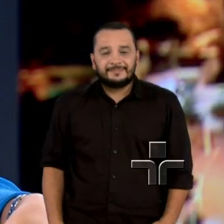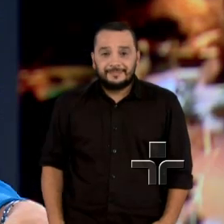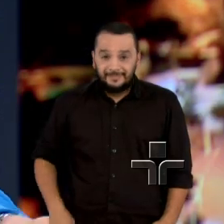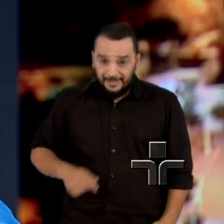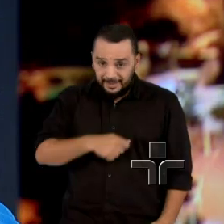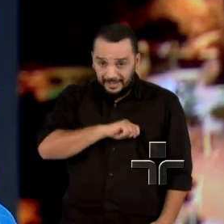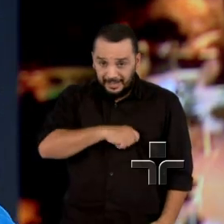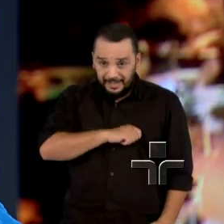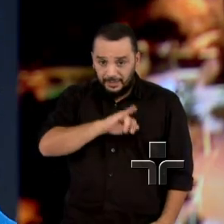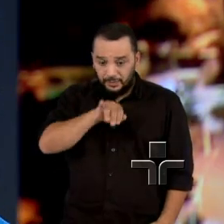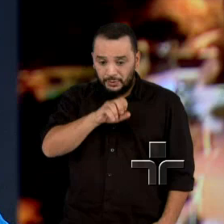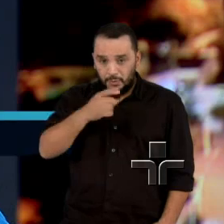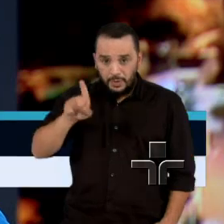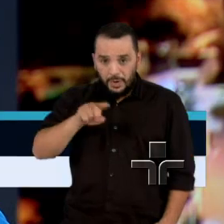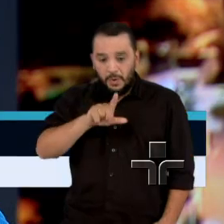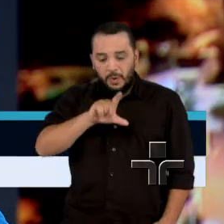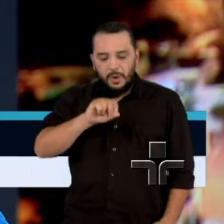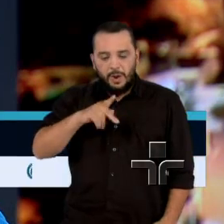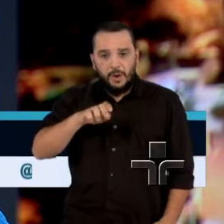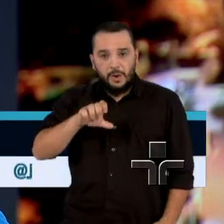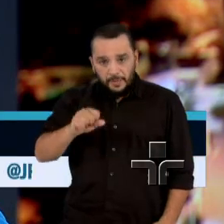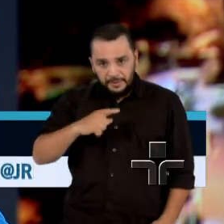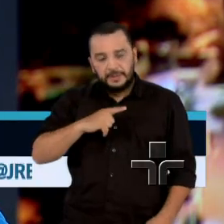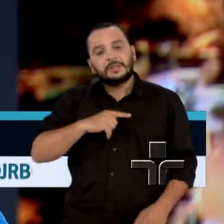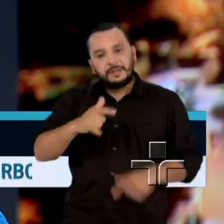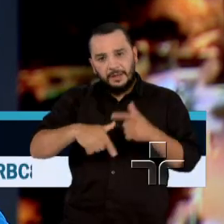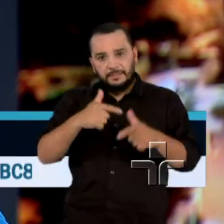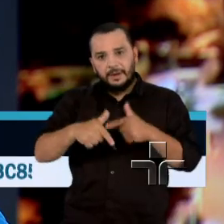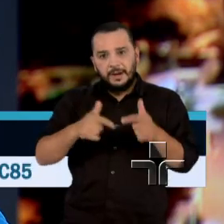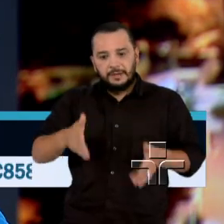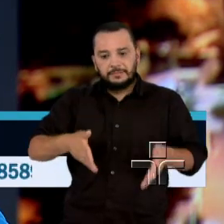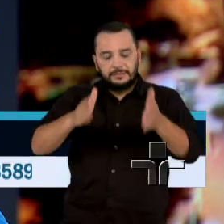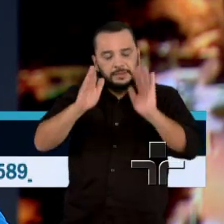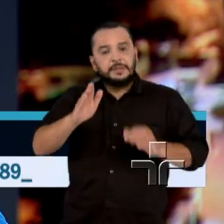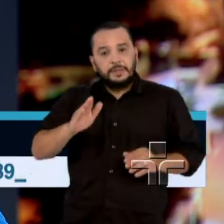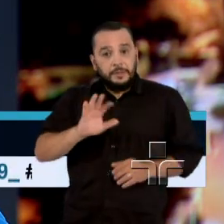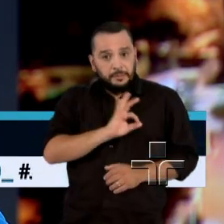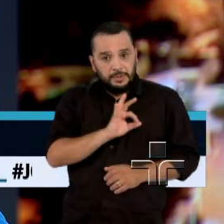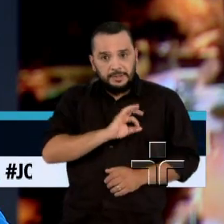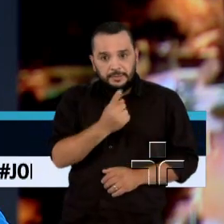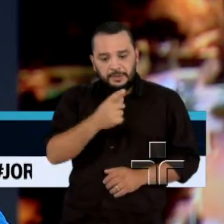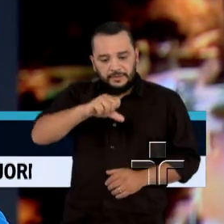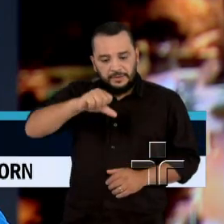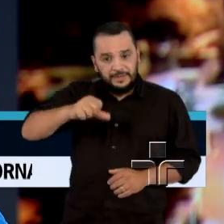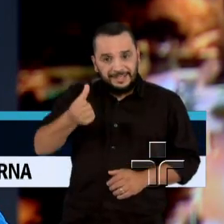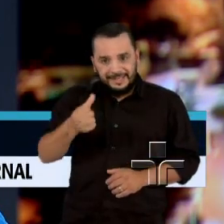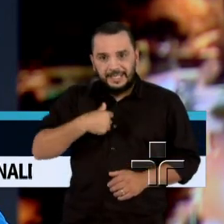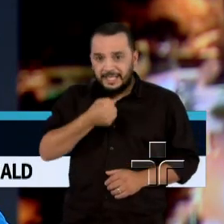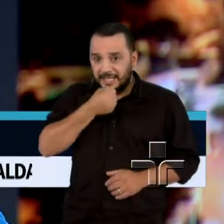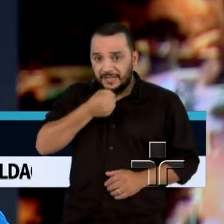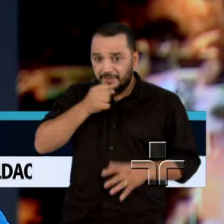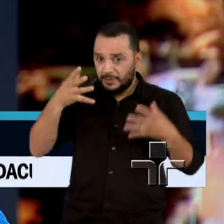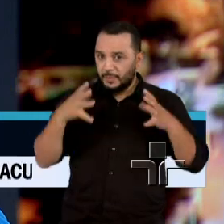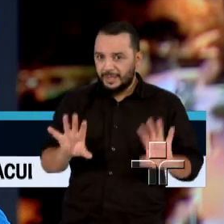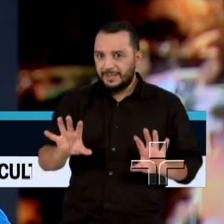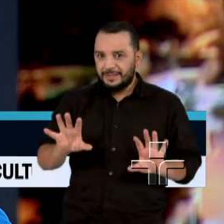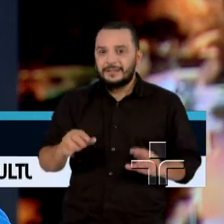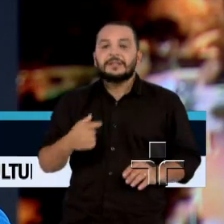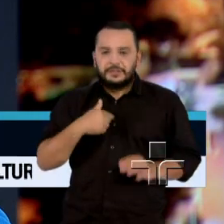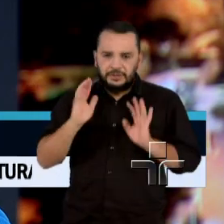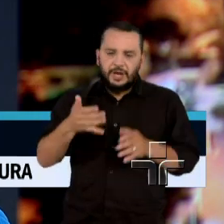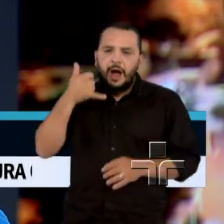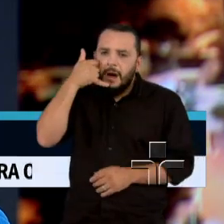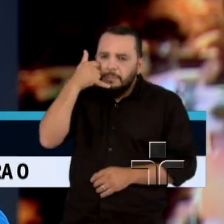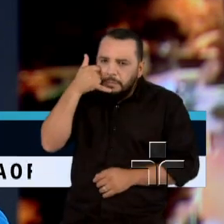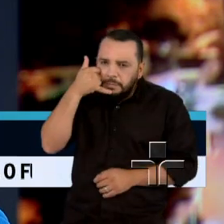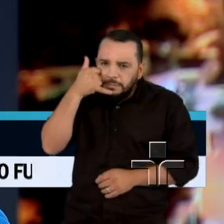delegado João Lopes Filho, titular do 15º Distrito Policial em 1996, não quis gravar a entrevista. Ele atendeu a nossa equipe